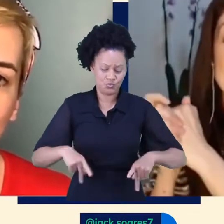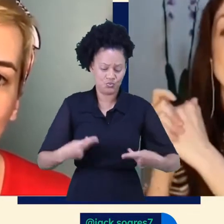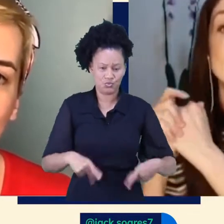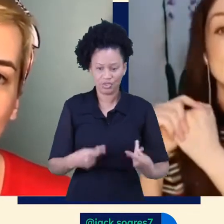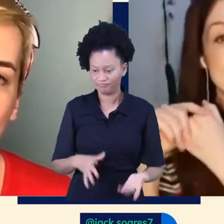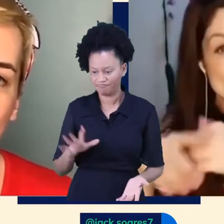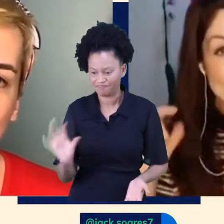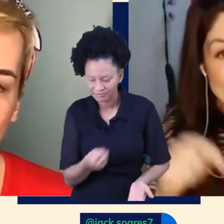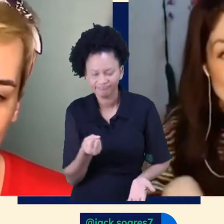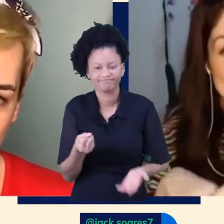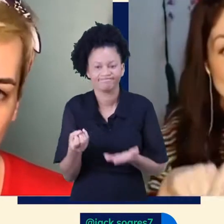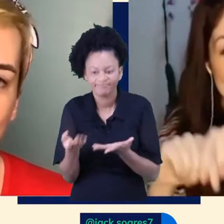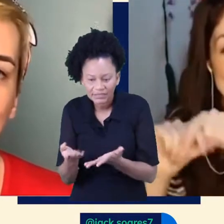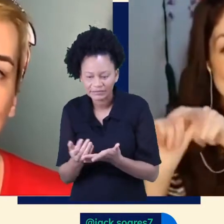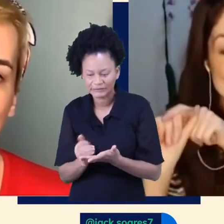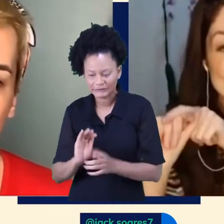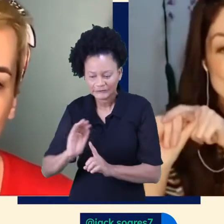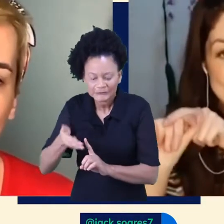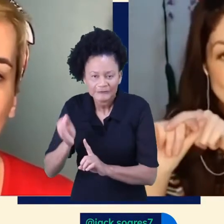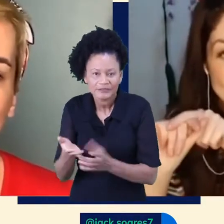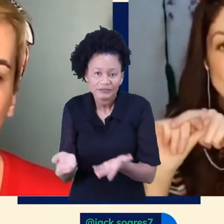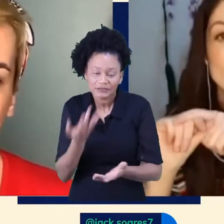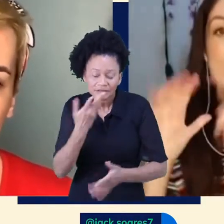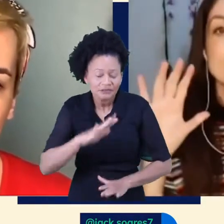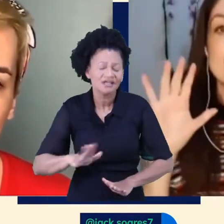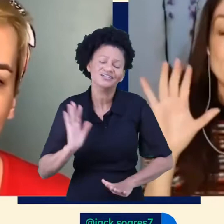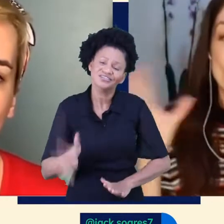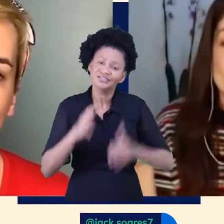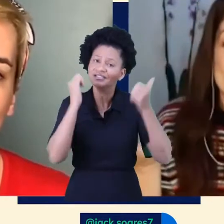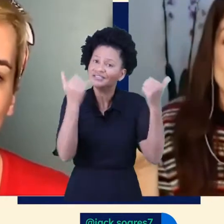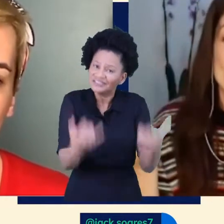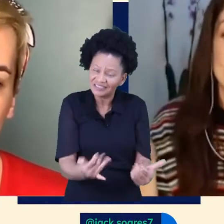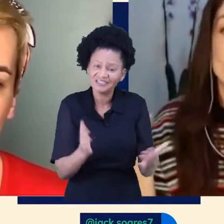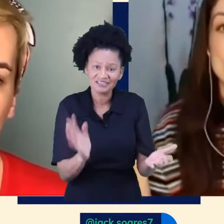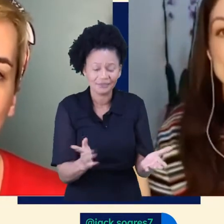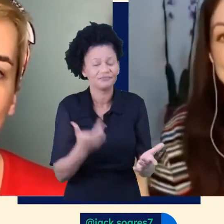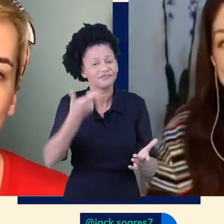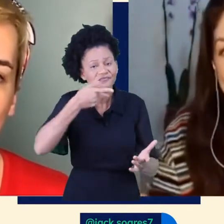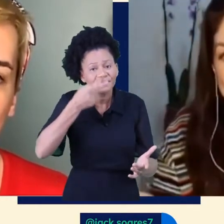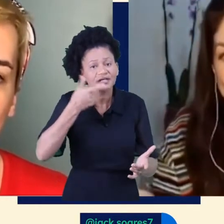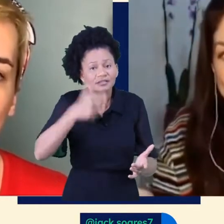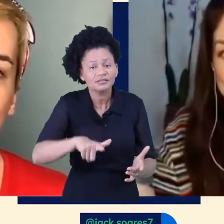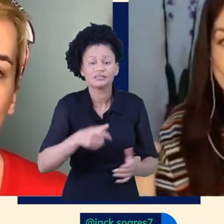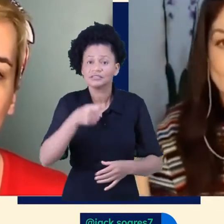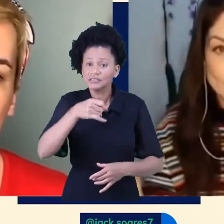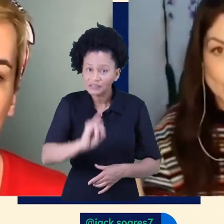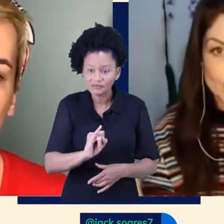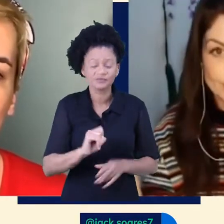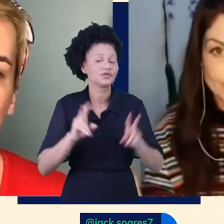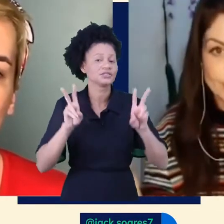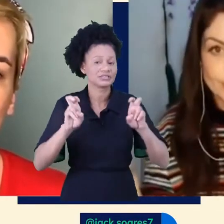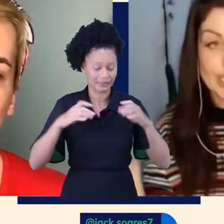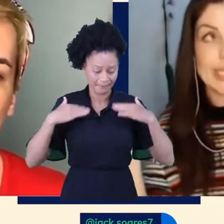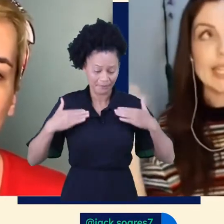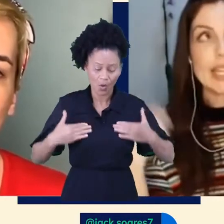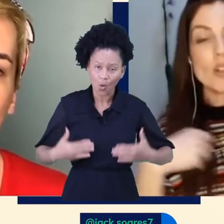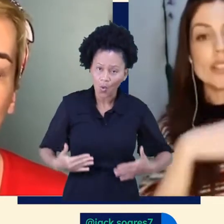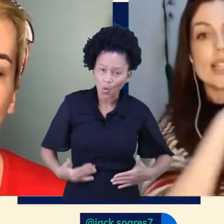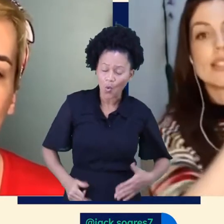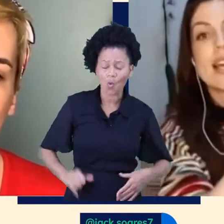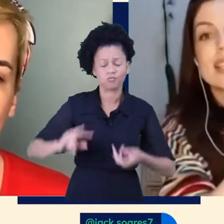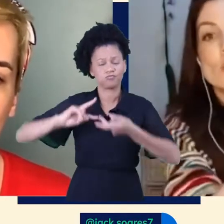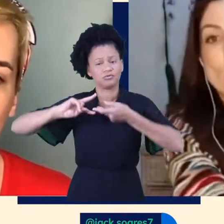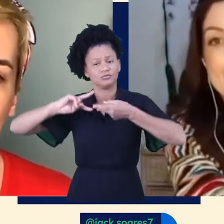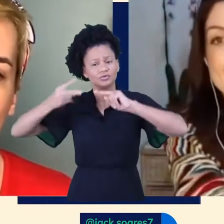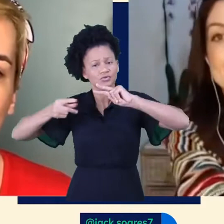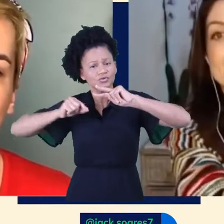criança. Eu já falei isso aqui, mas eu vou repetir. Se fosse, gente, uma questão biológica, genética, o que acontece